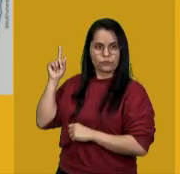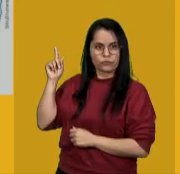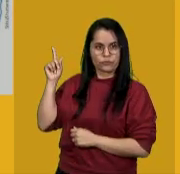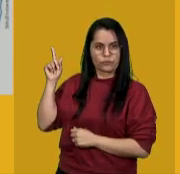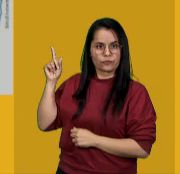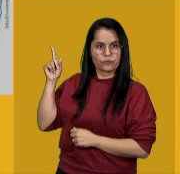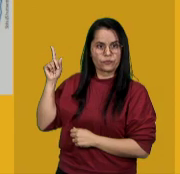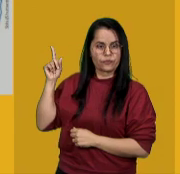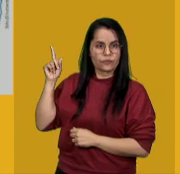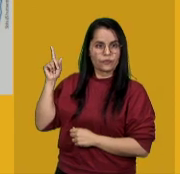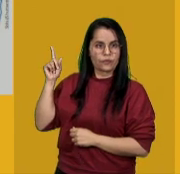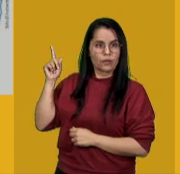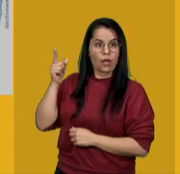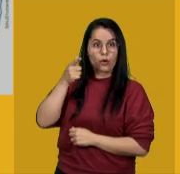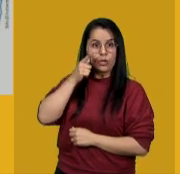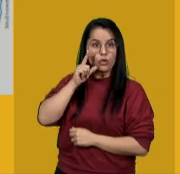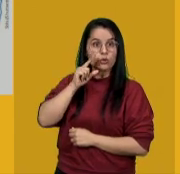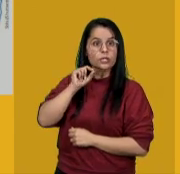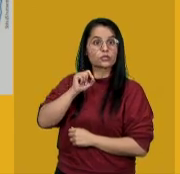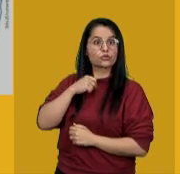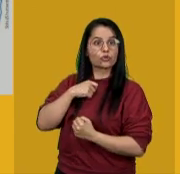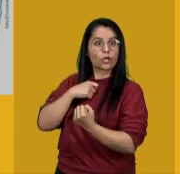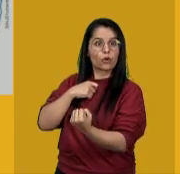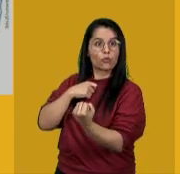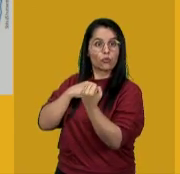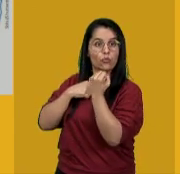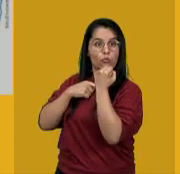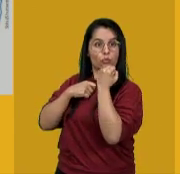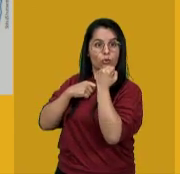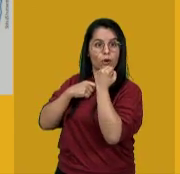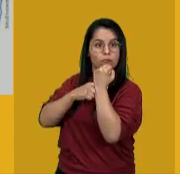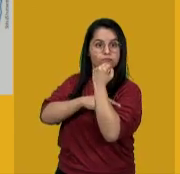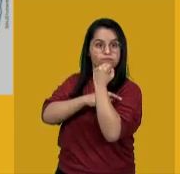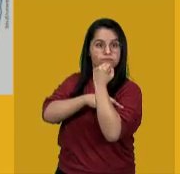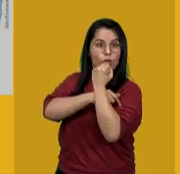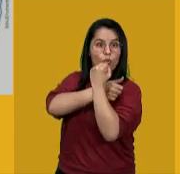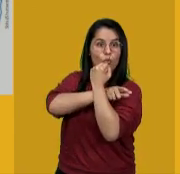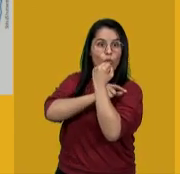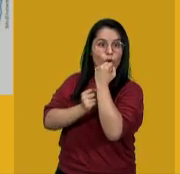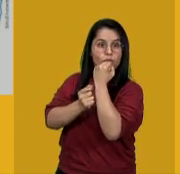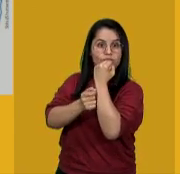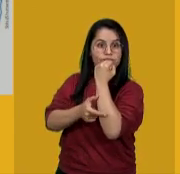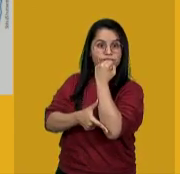Quando o tríceps se contrai, o bíceps se estende.